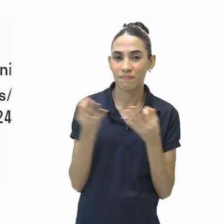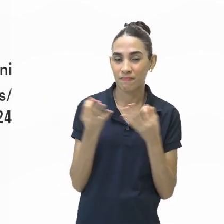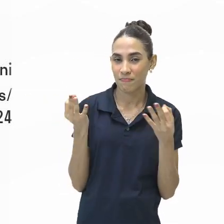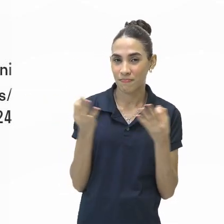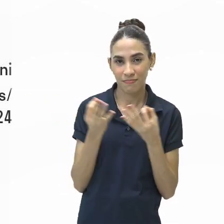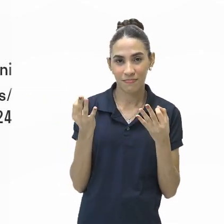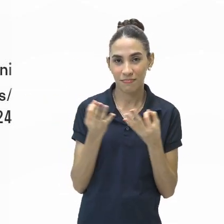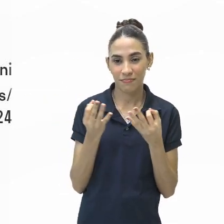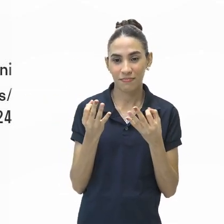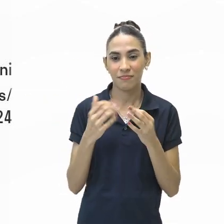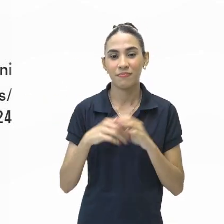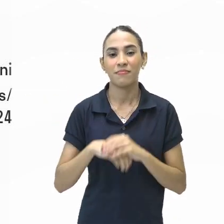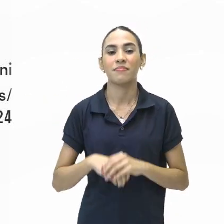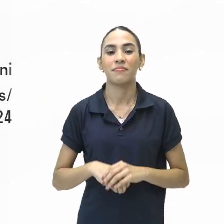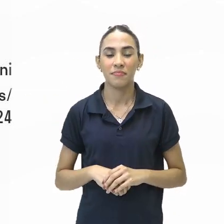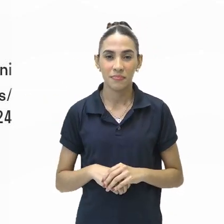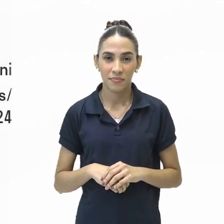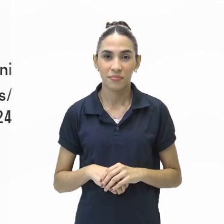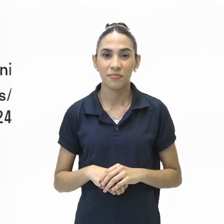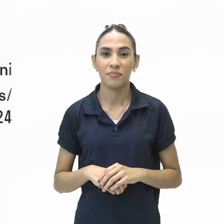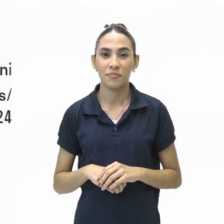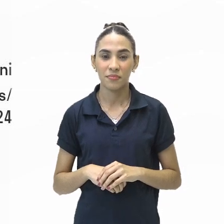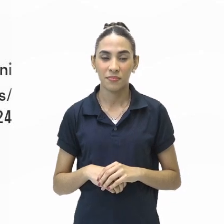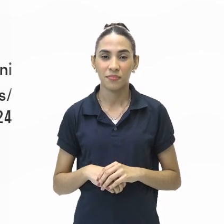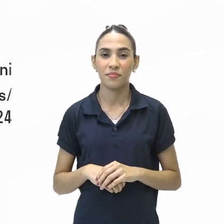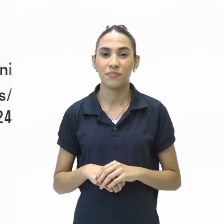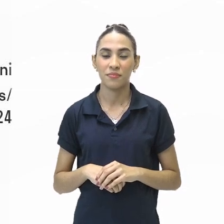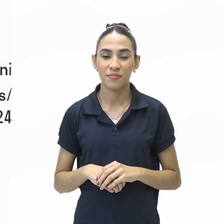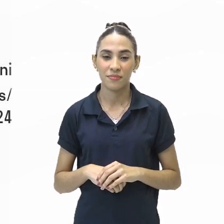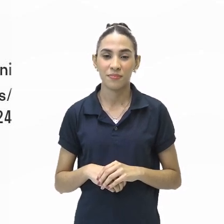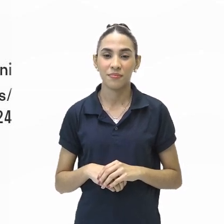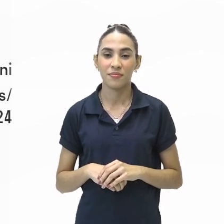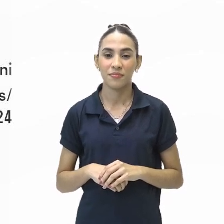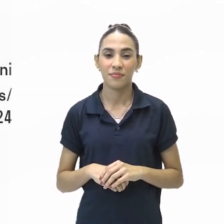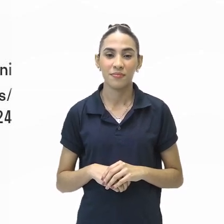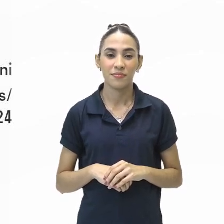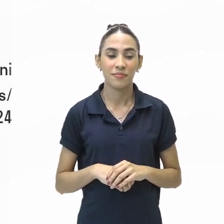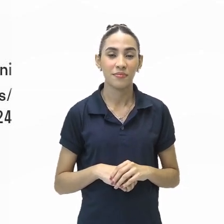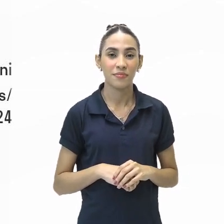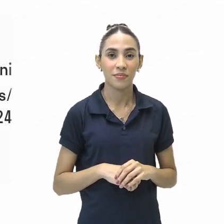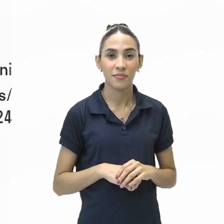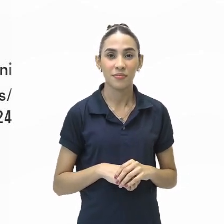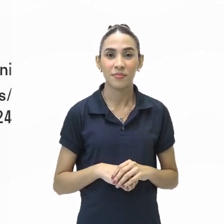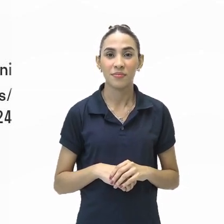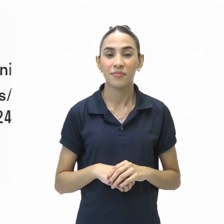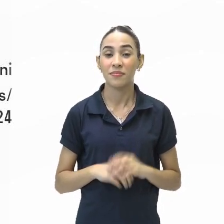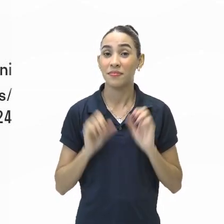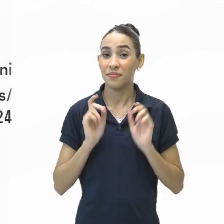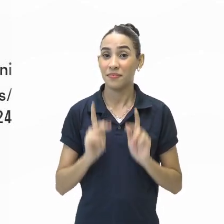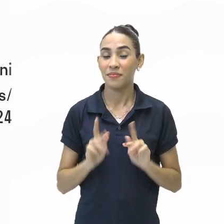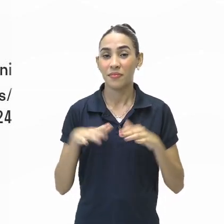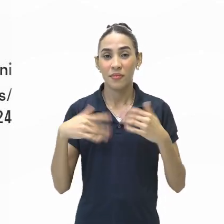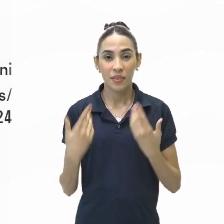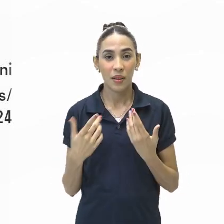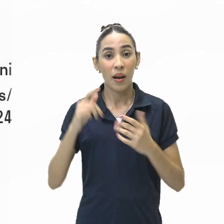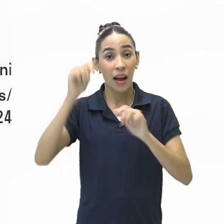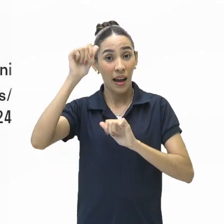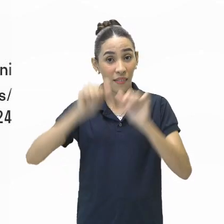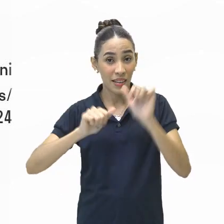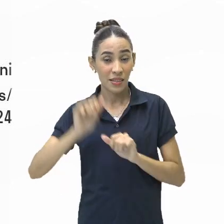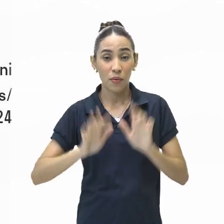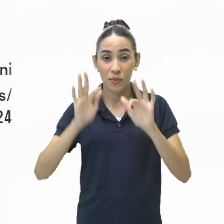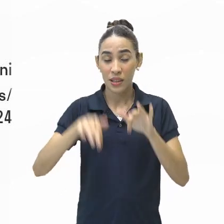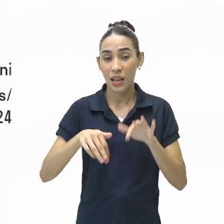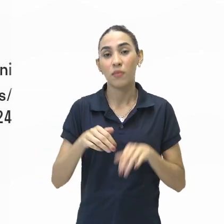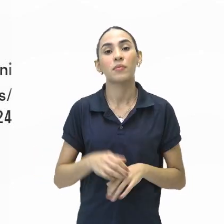fazem ser uma obra absolutamente completa. Muito bem, então é essa avaliação final.